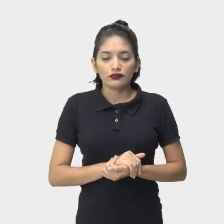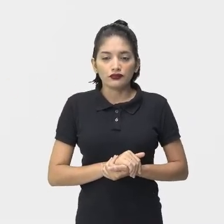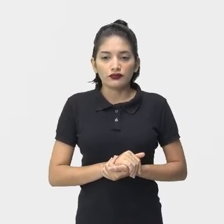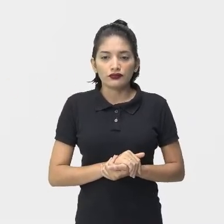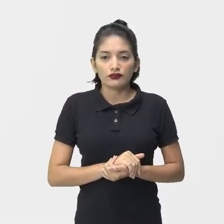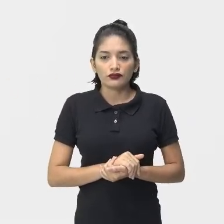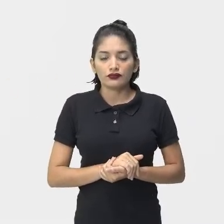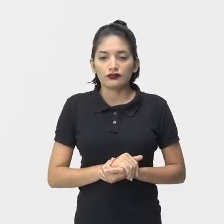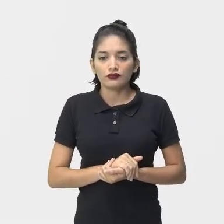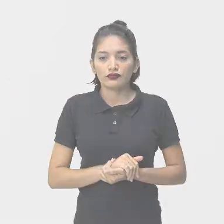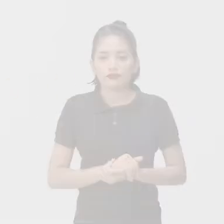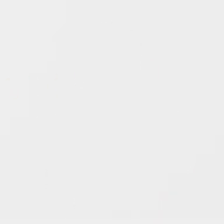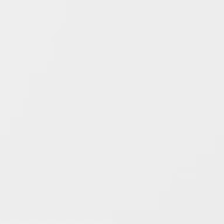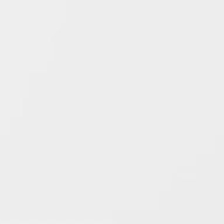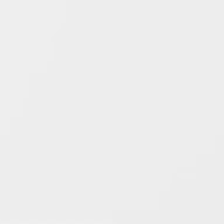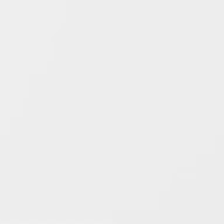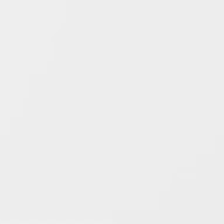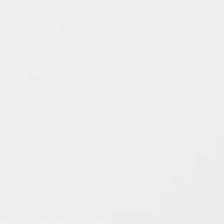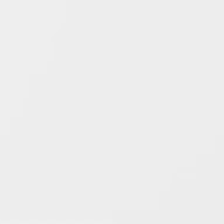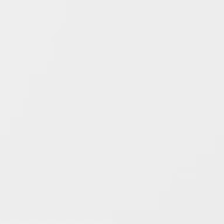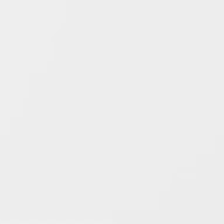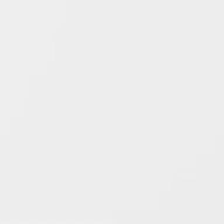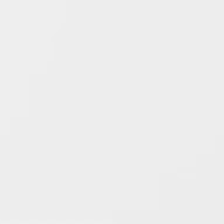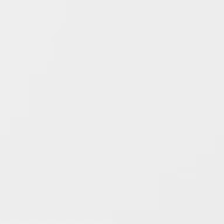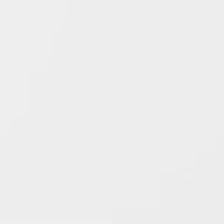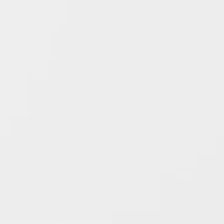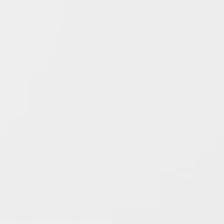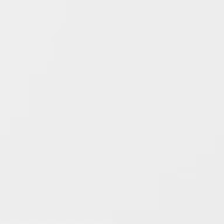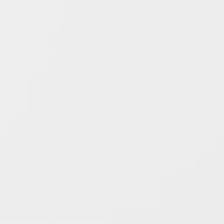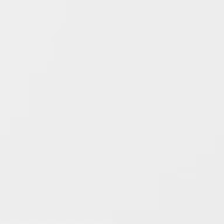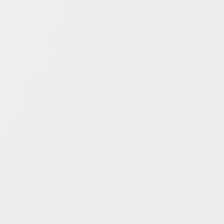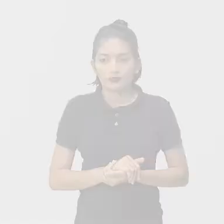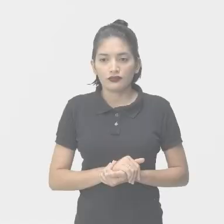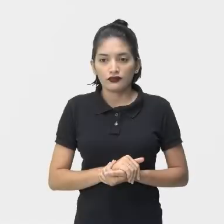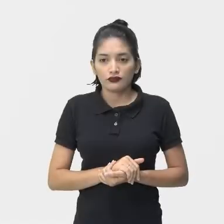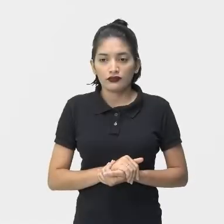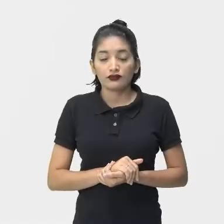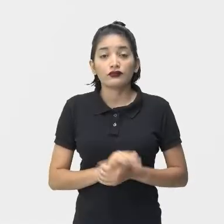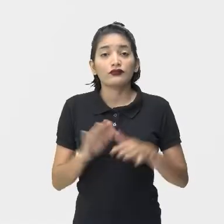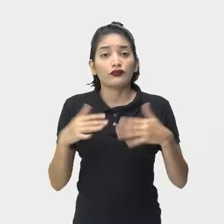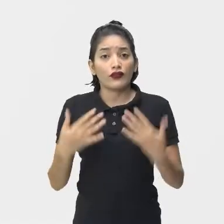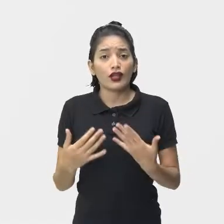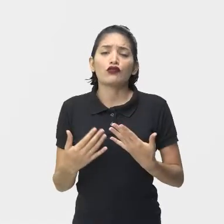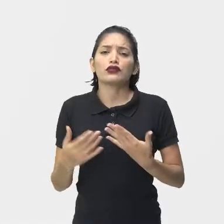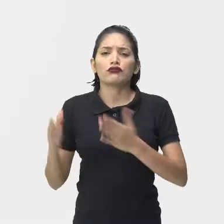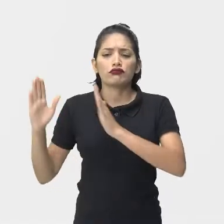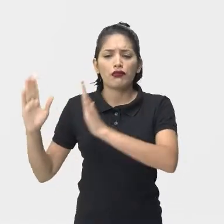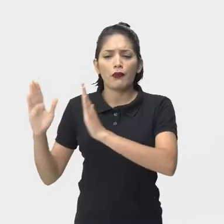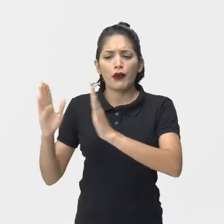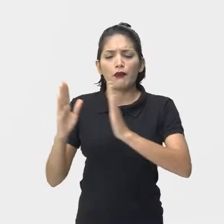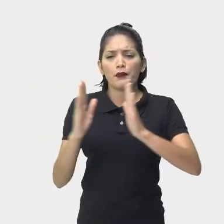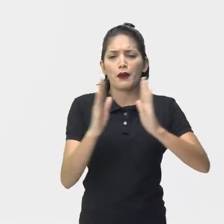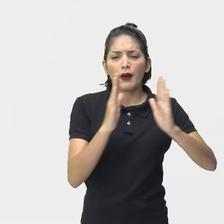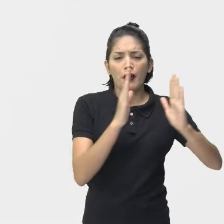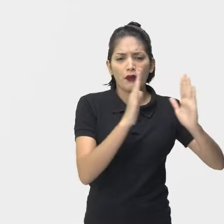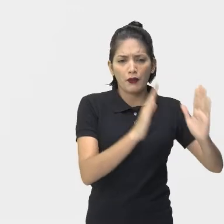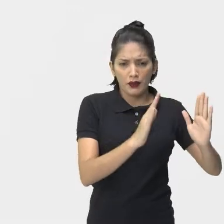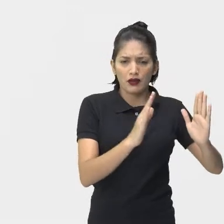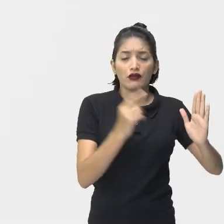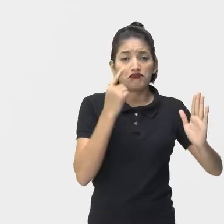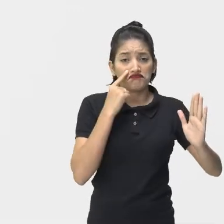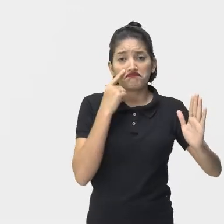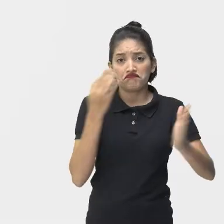hemos, eis e an, né? Então, se a gente for numa sequência,